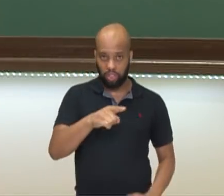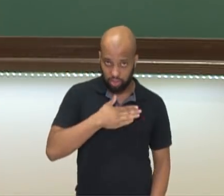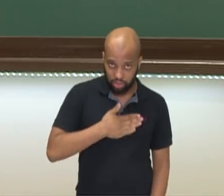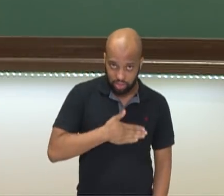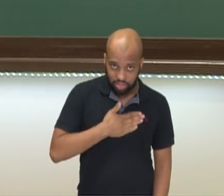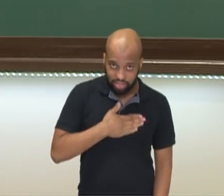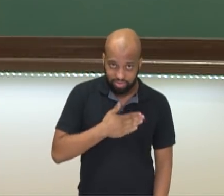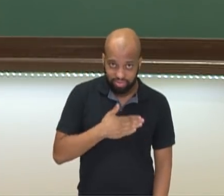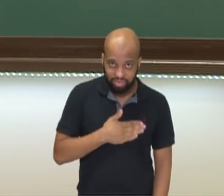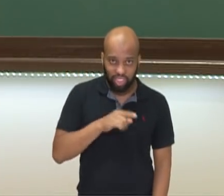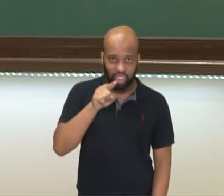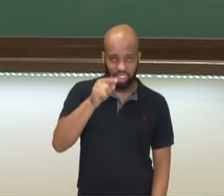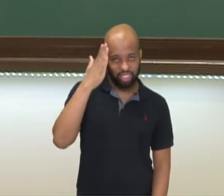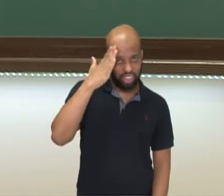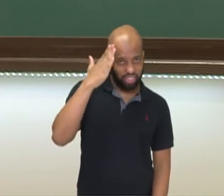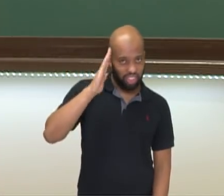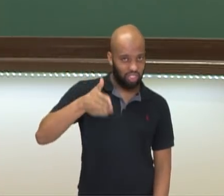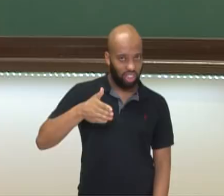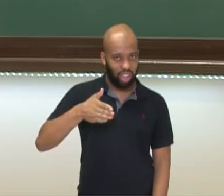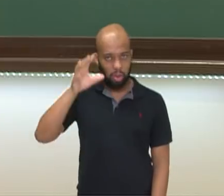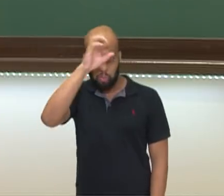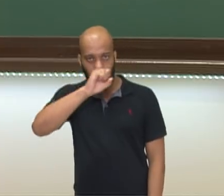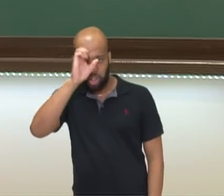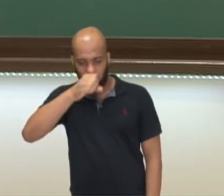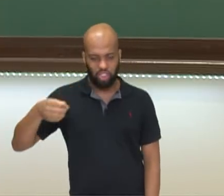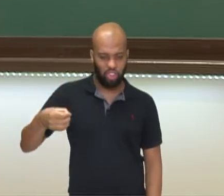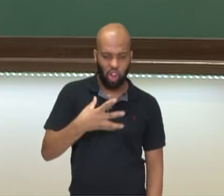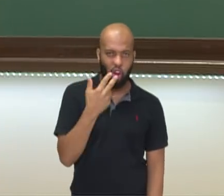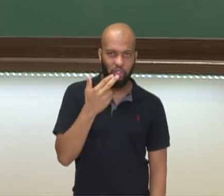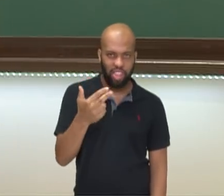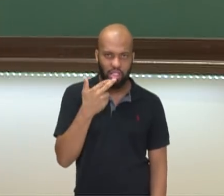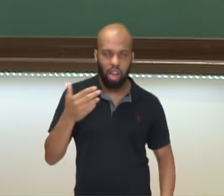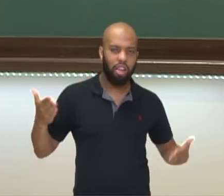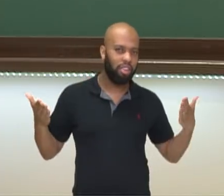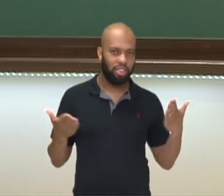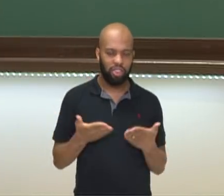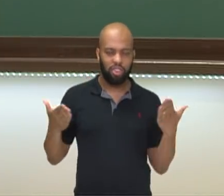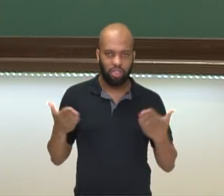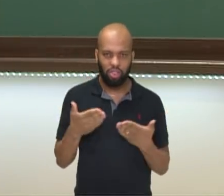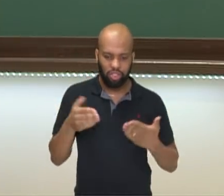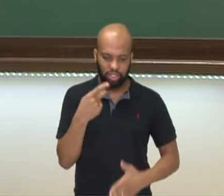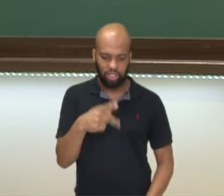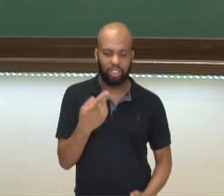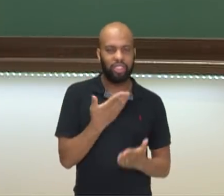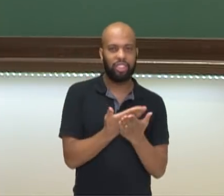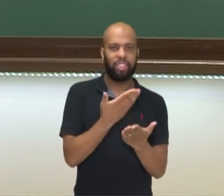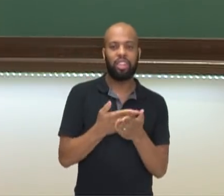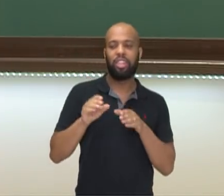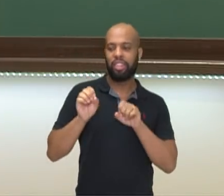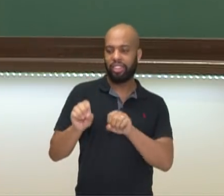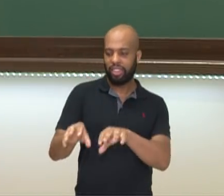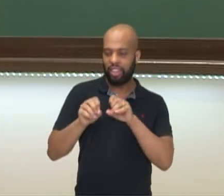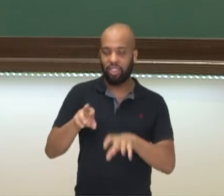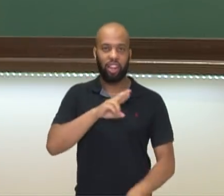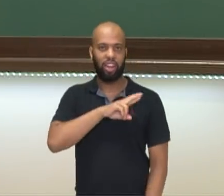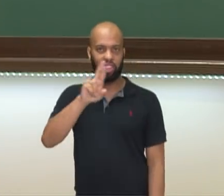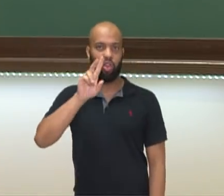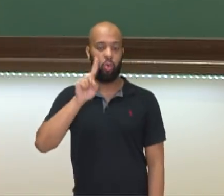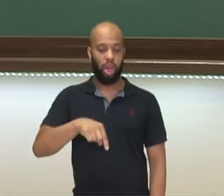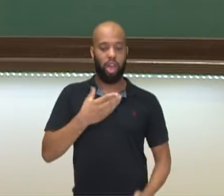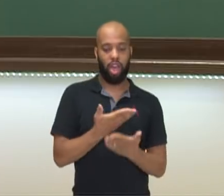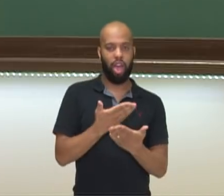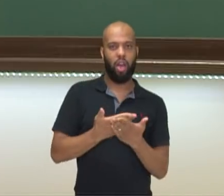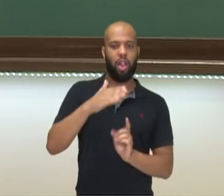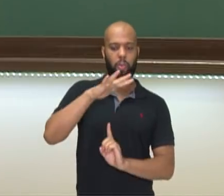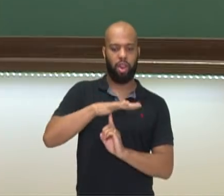Gostaram? Já sabiam? Ou foi um aprendizado novo aqui? Estão aprendendo coisas novas na nossa aula de ensino religioso, a aula Paraná,